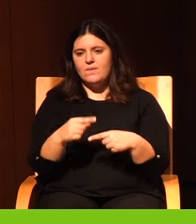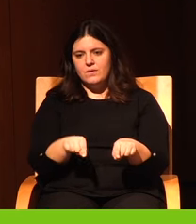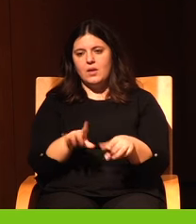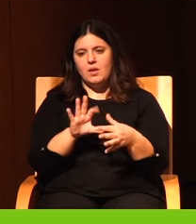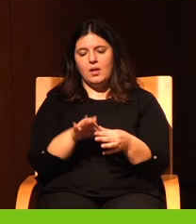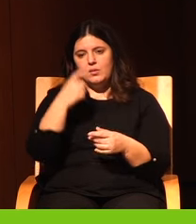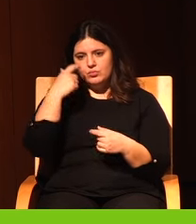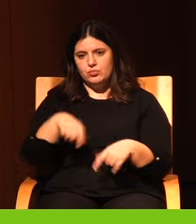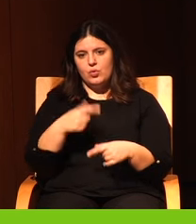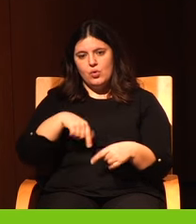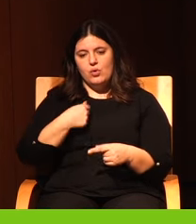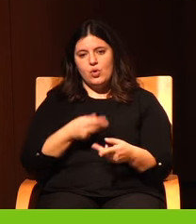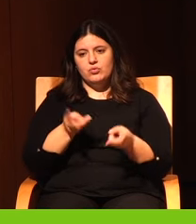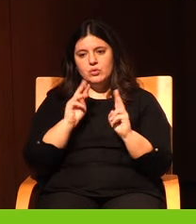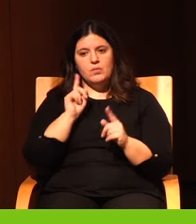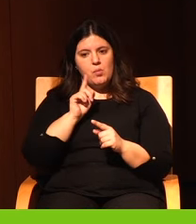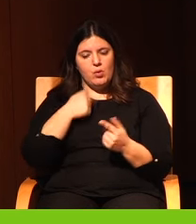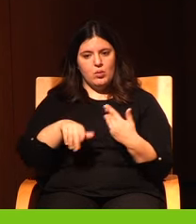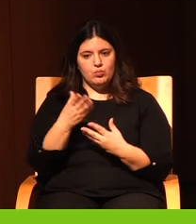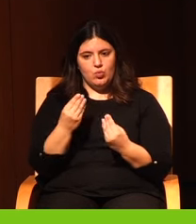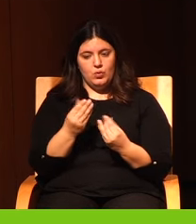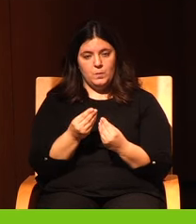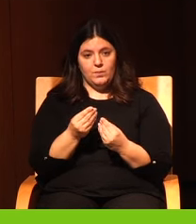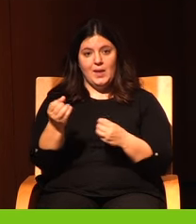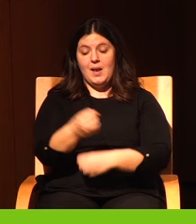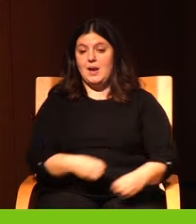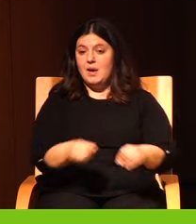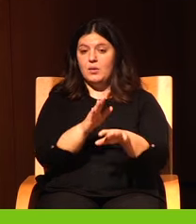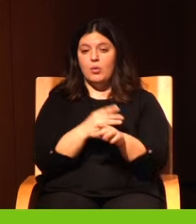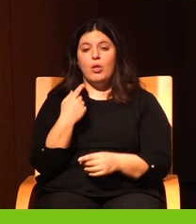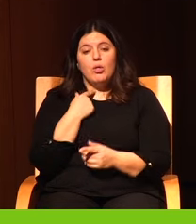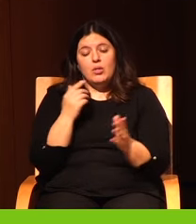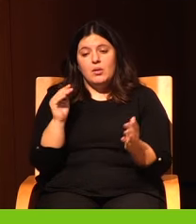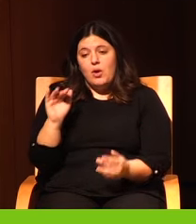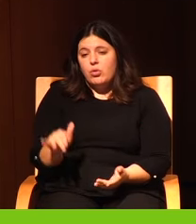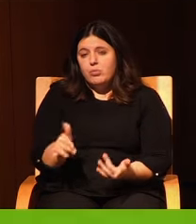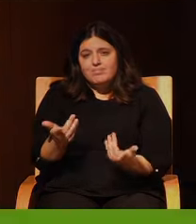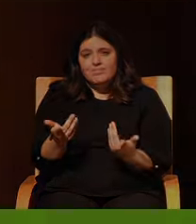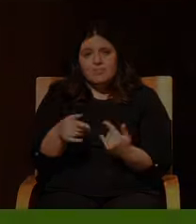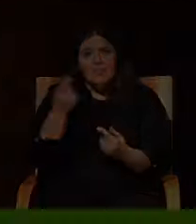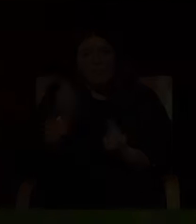humano que a nós livre nos importa muito é que ninguém por mais pequeno que seja pode ser impedido de pensar em grande